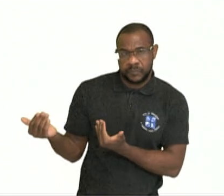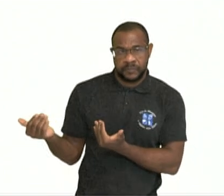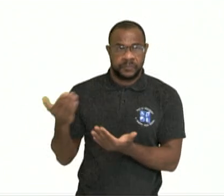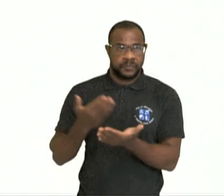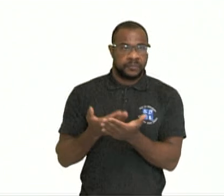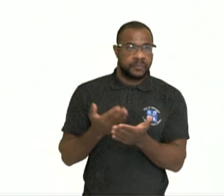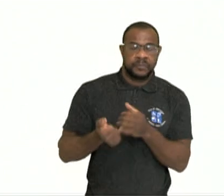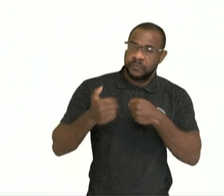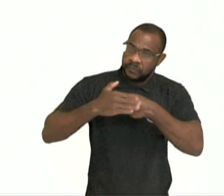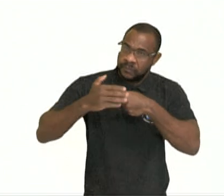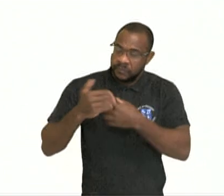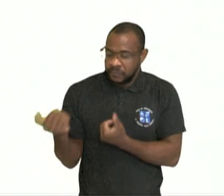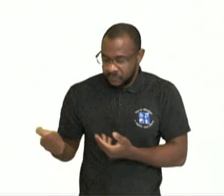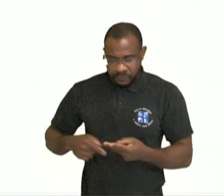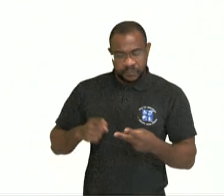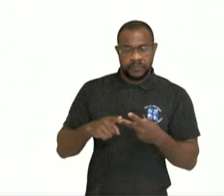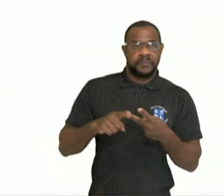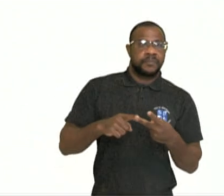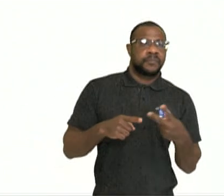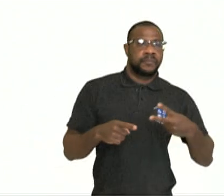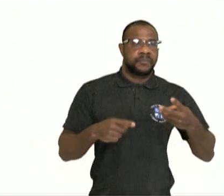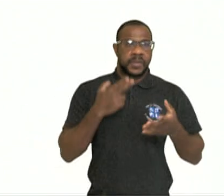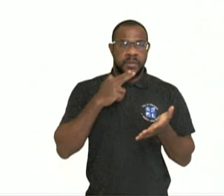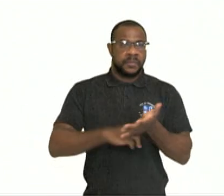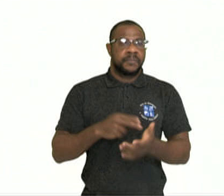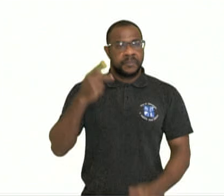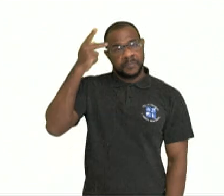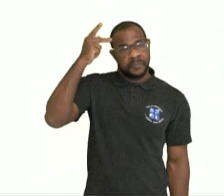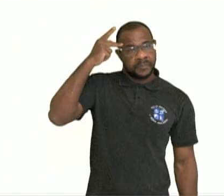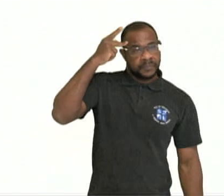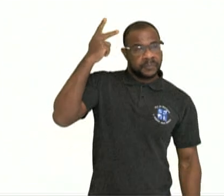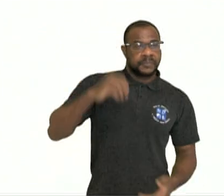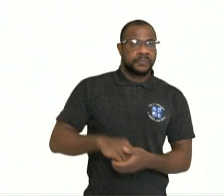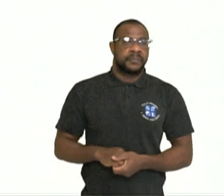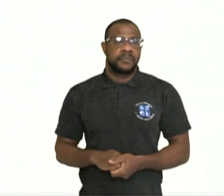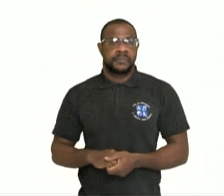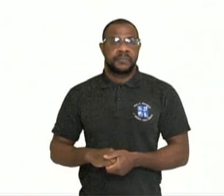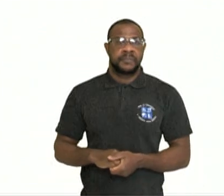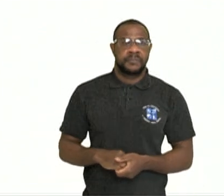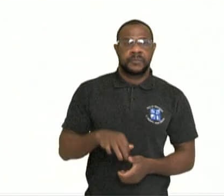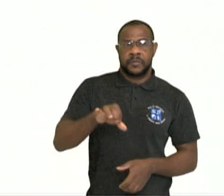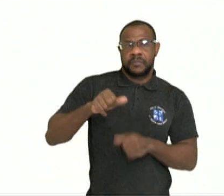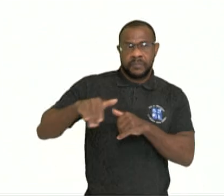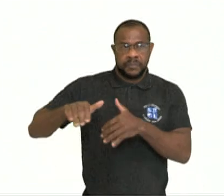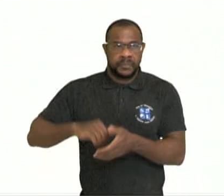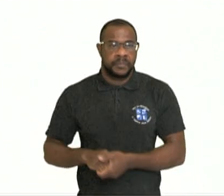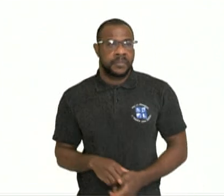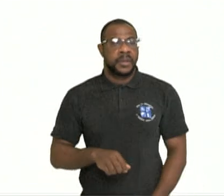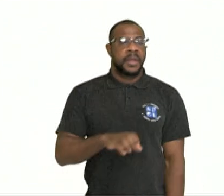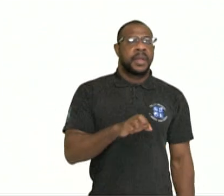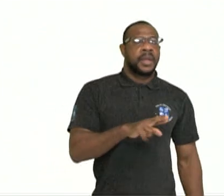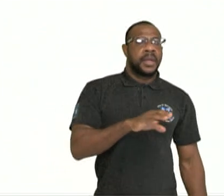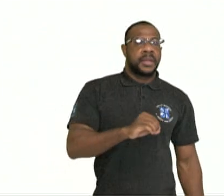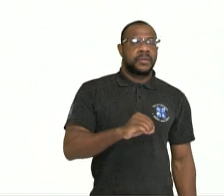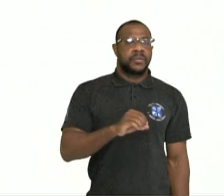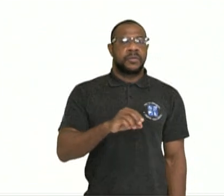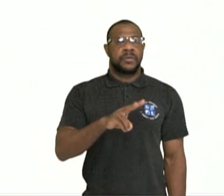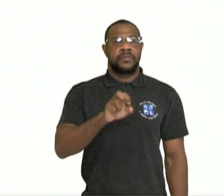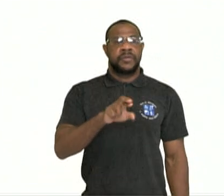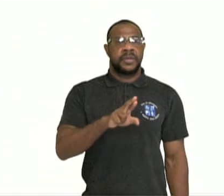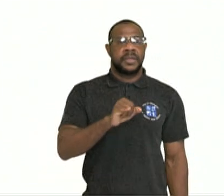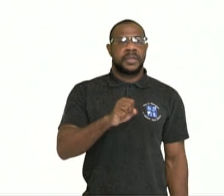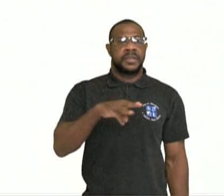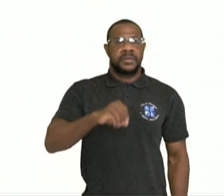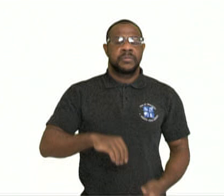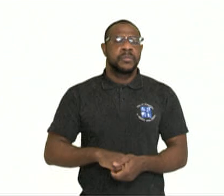segunda carta. São Paulo, 9 de setembro de 1941, Érico Veríssimo, bons dias. Em que